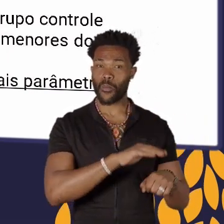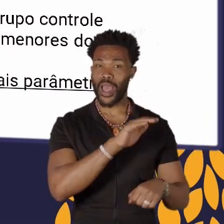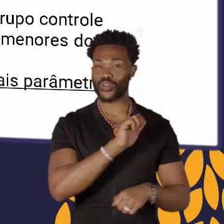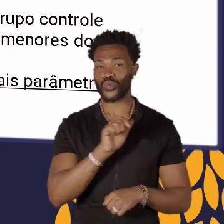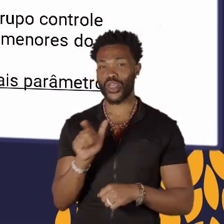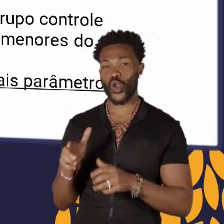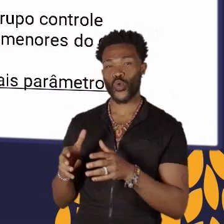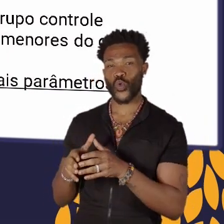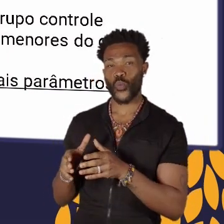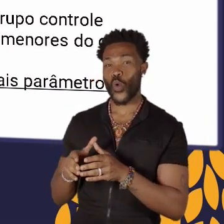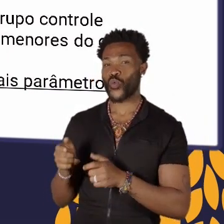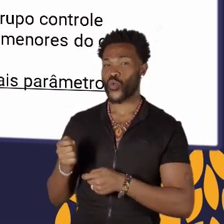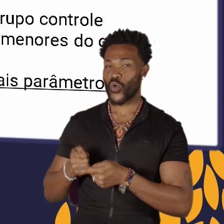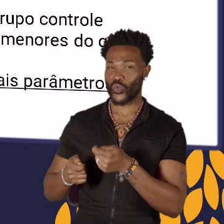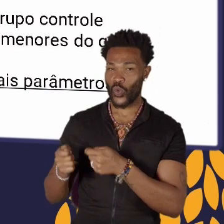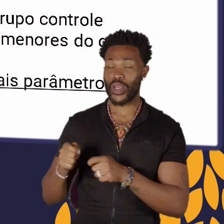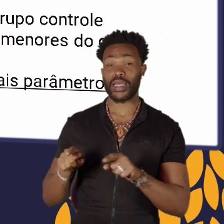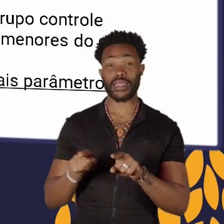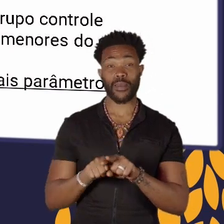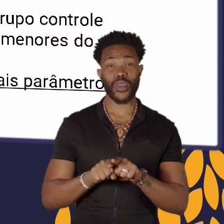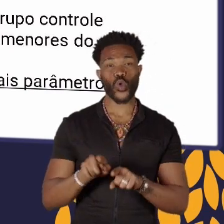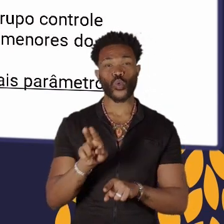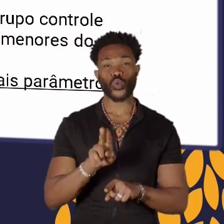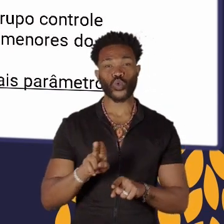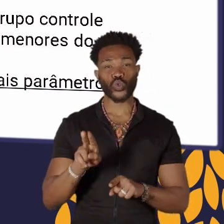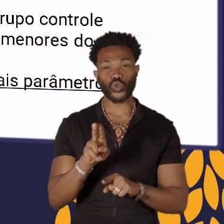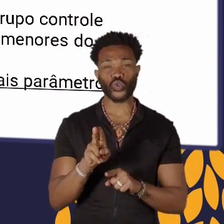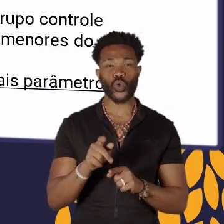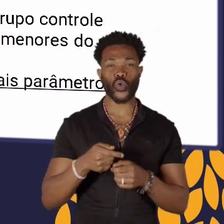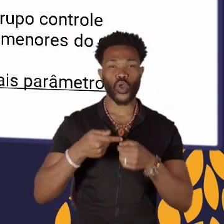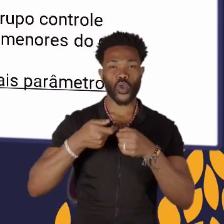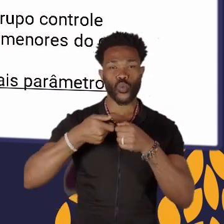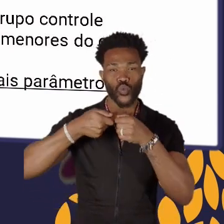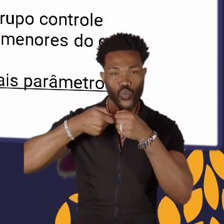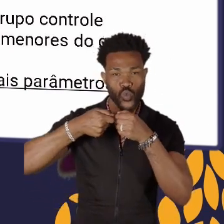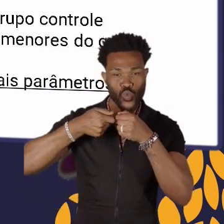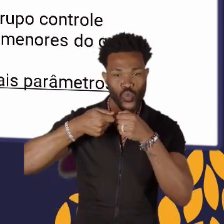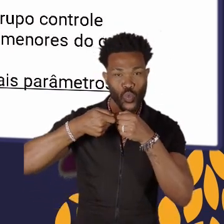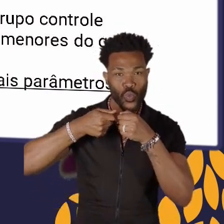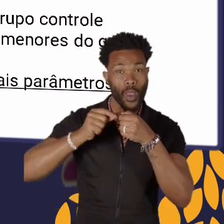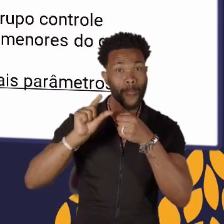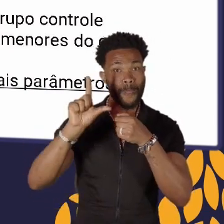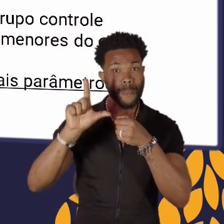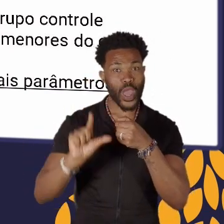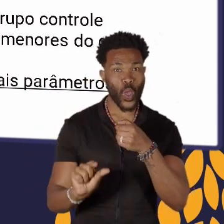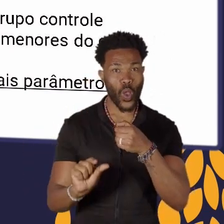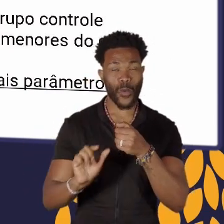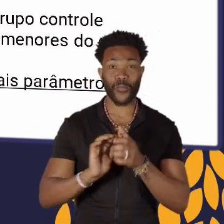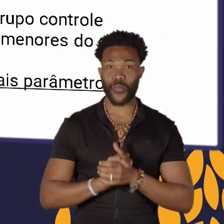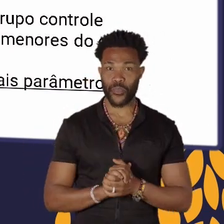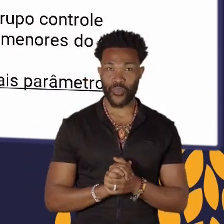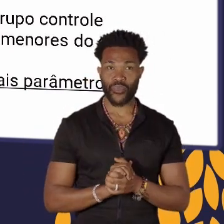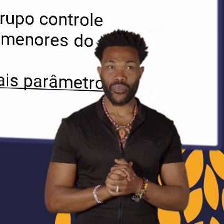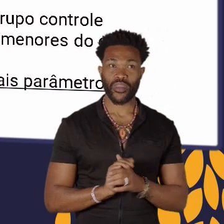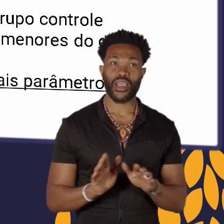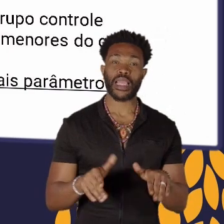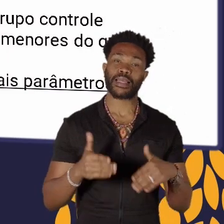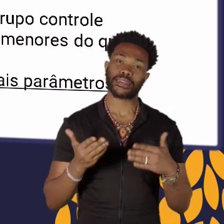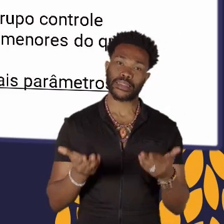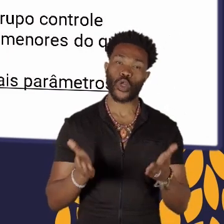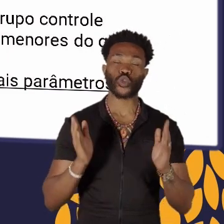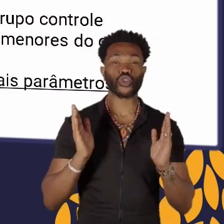controle, inclusive na redução do uso de crack. Então, assim, em linhas gerais, a resposta é aquela